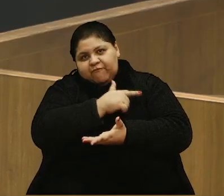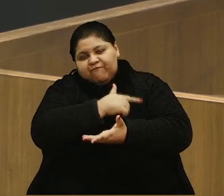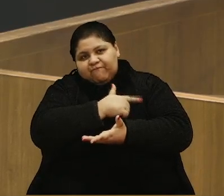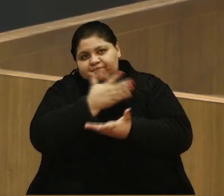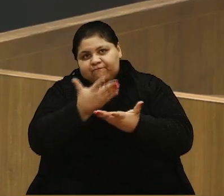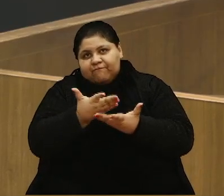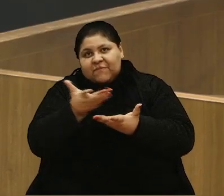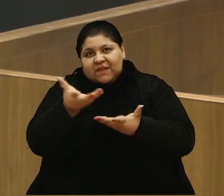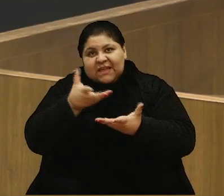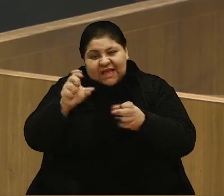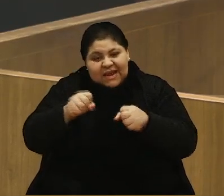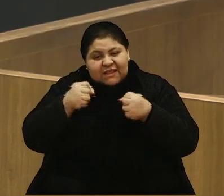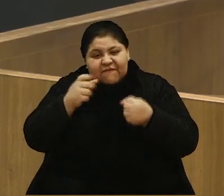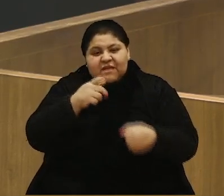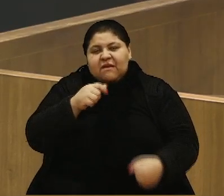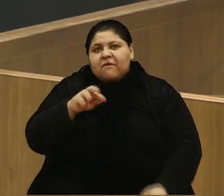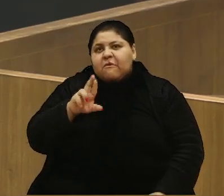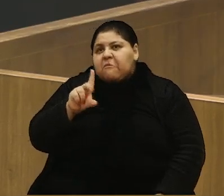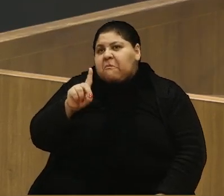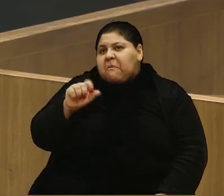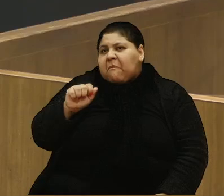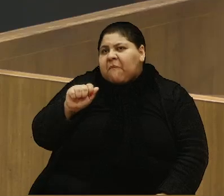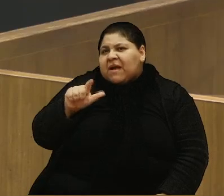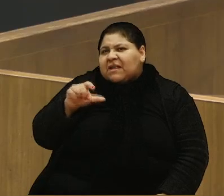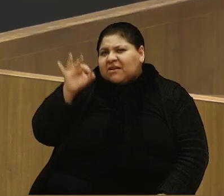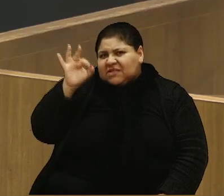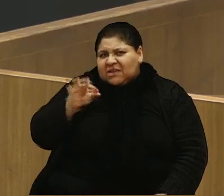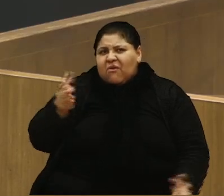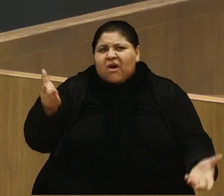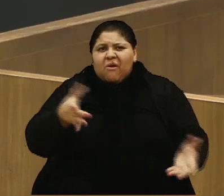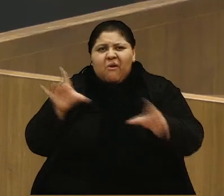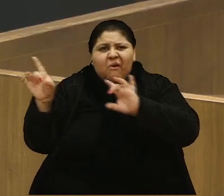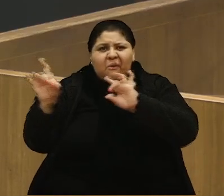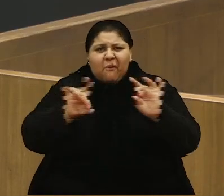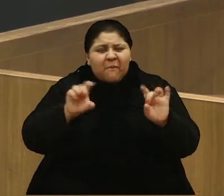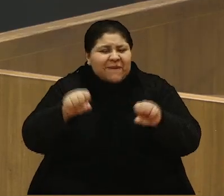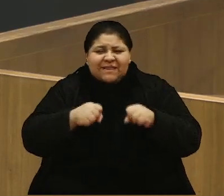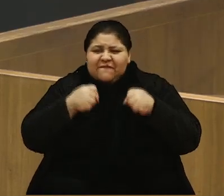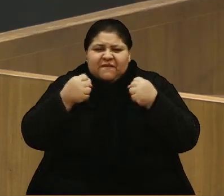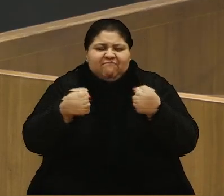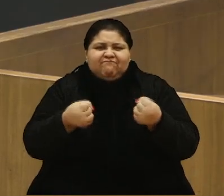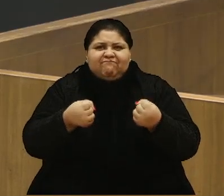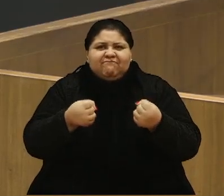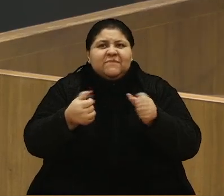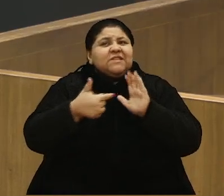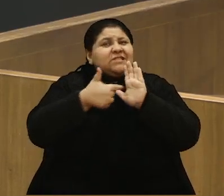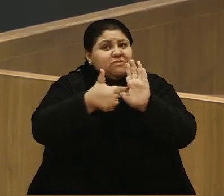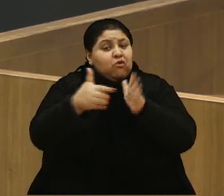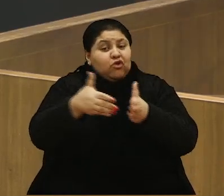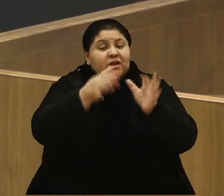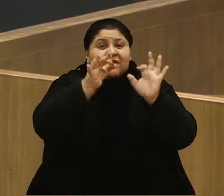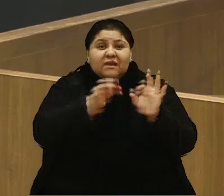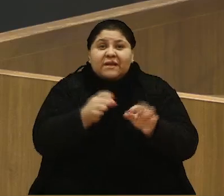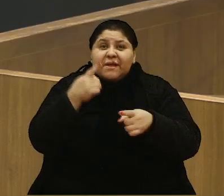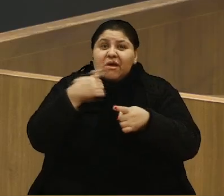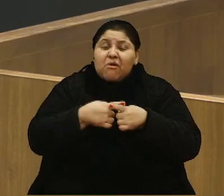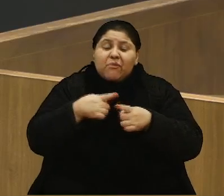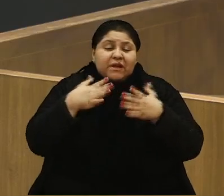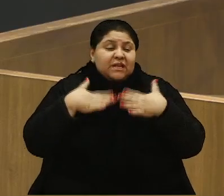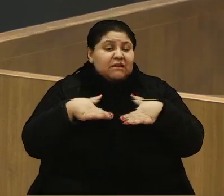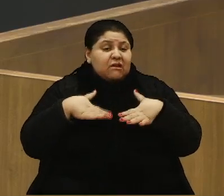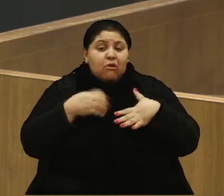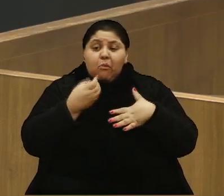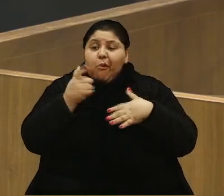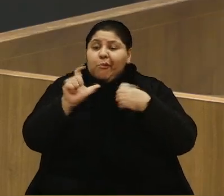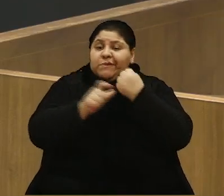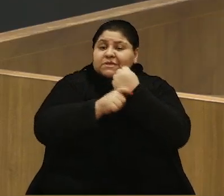assim, querem defender Pardal? Beleza, mas colocar as páginas para defender o indefensável, e isso mostra que a gente está no caminho certo. Porque se é tão tranquilo, vai ser bom para a